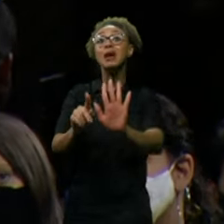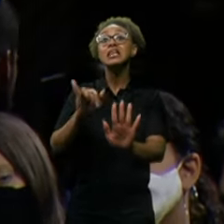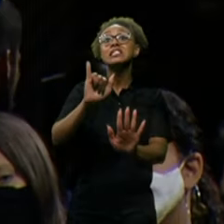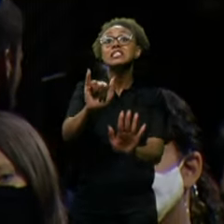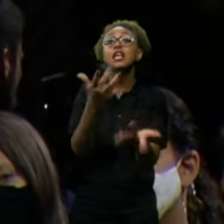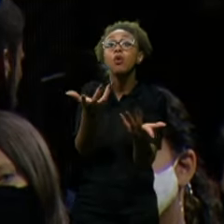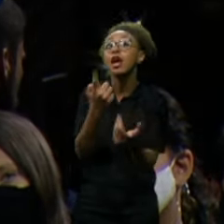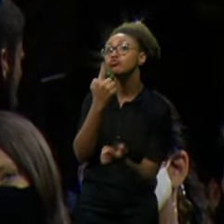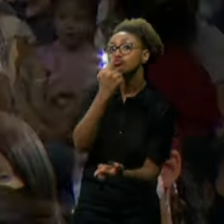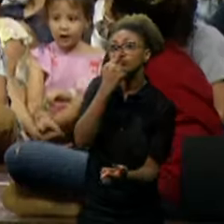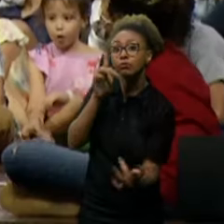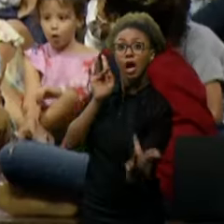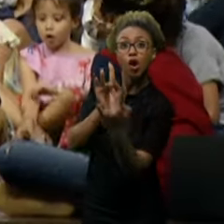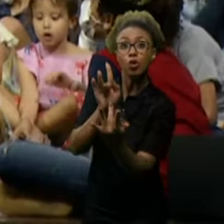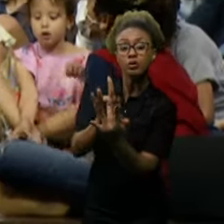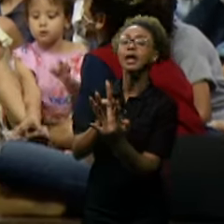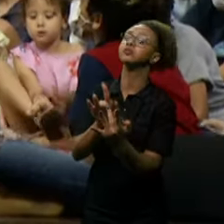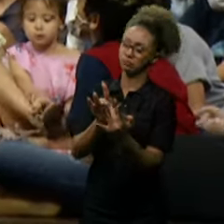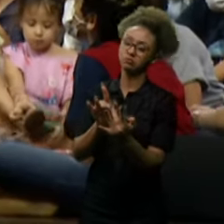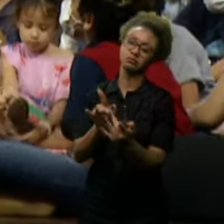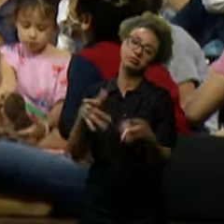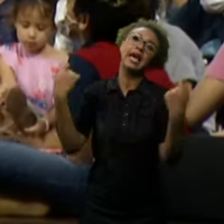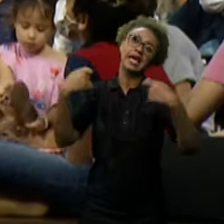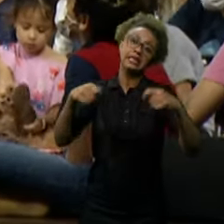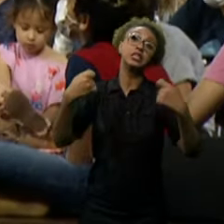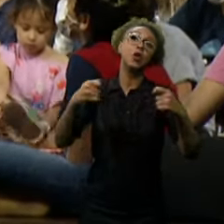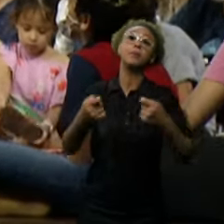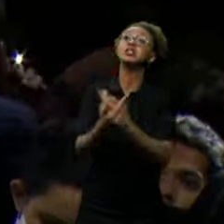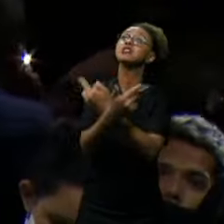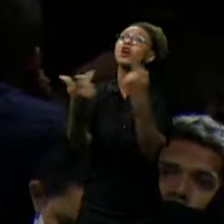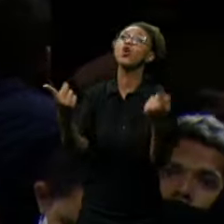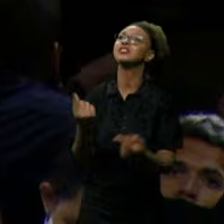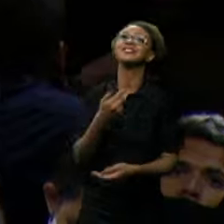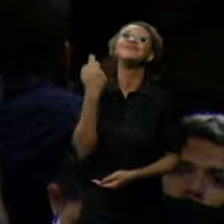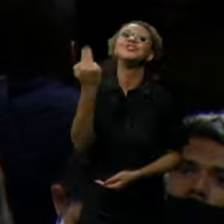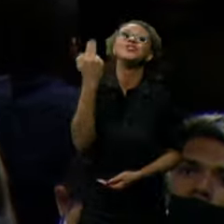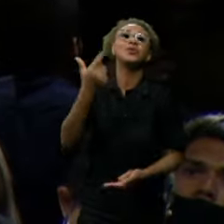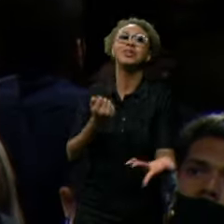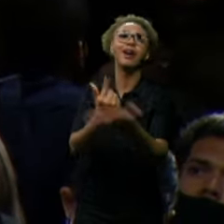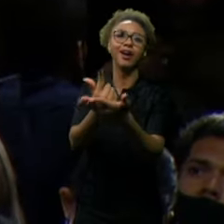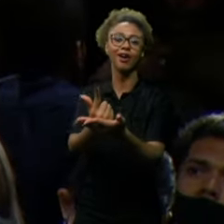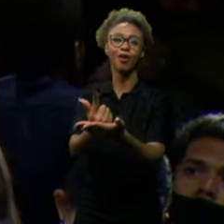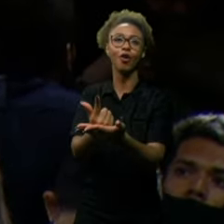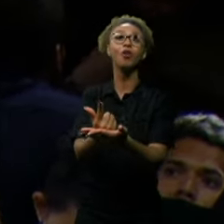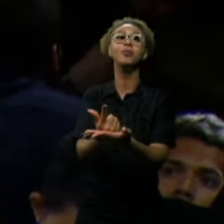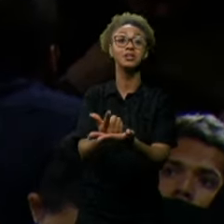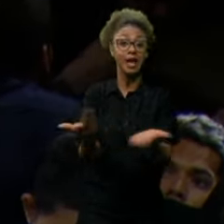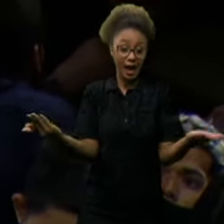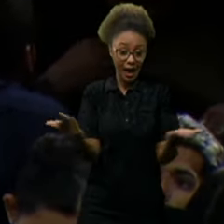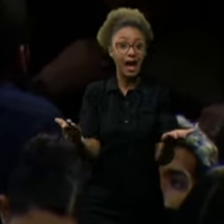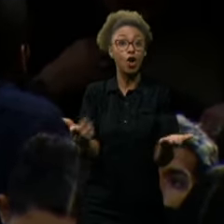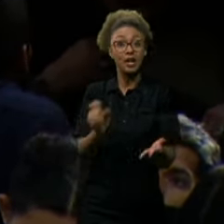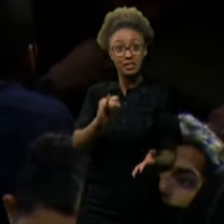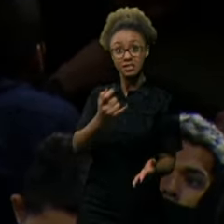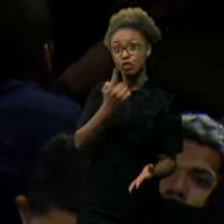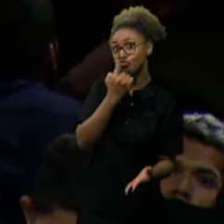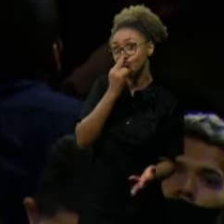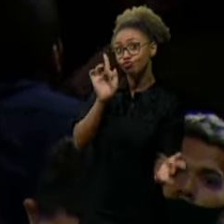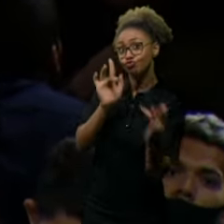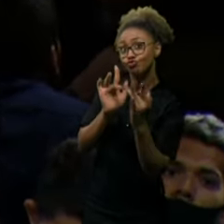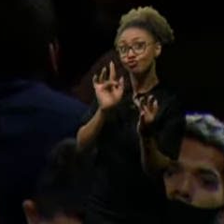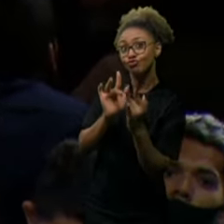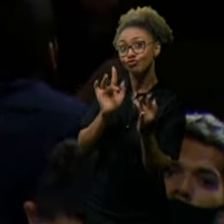for para estreitar relacionamento comigo vamos falar de coisas que o dinheiro não compra vamos falar de coisas que